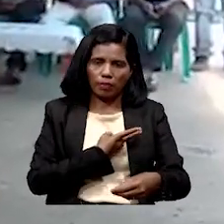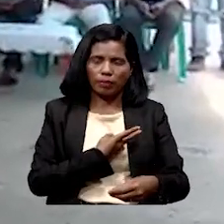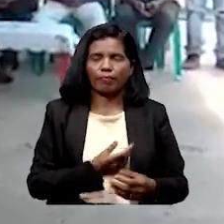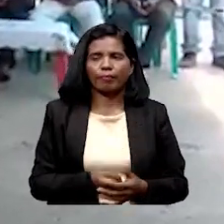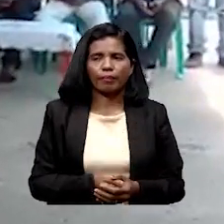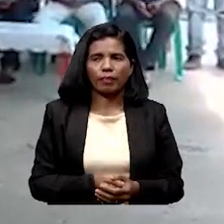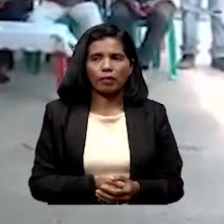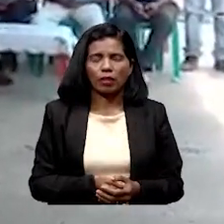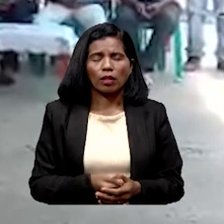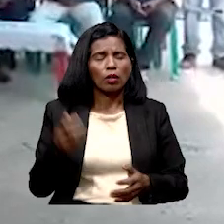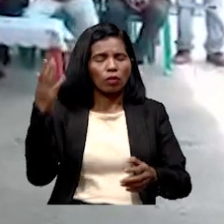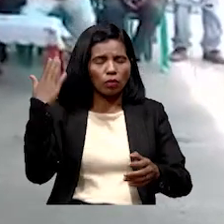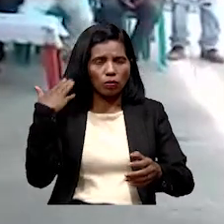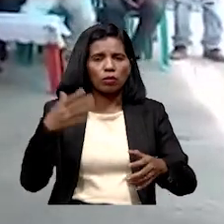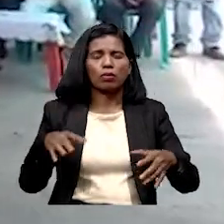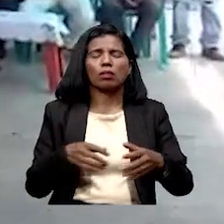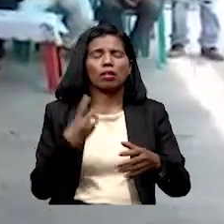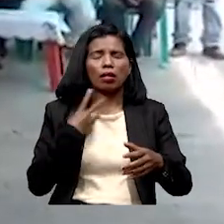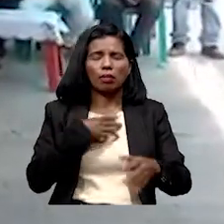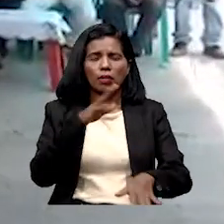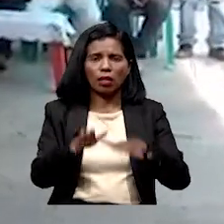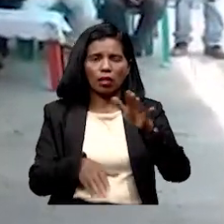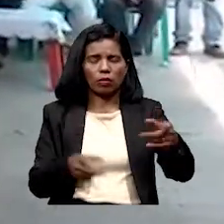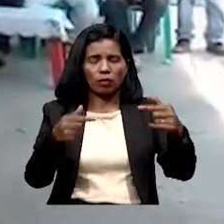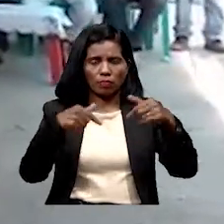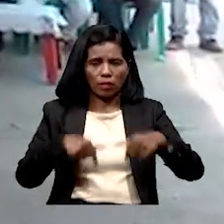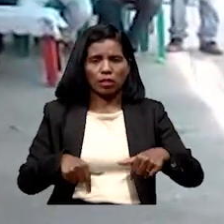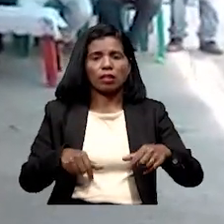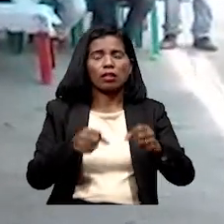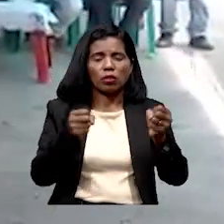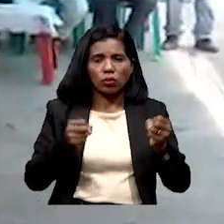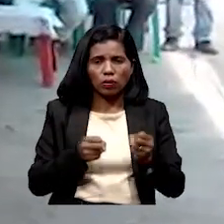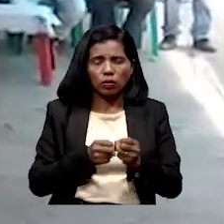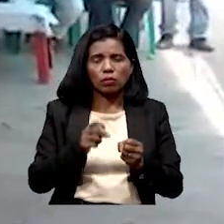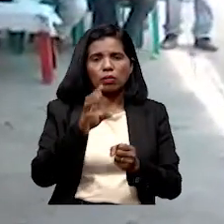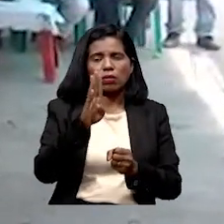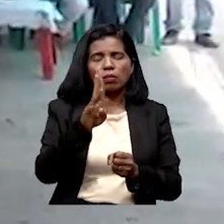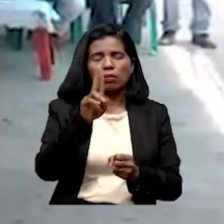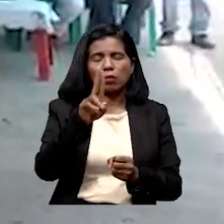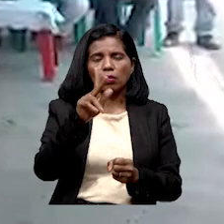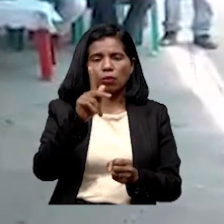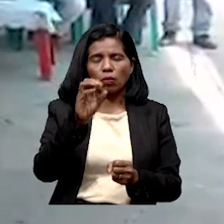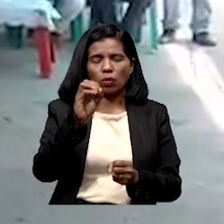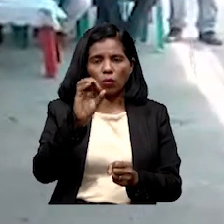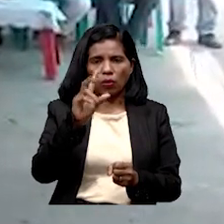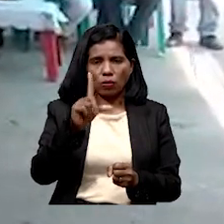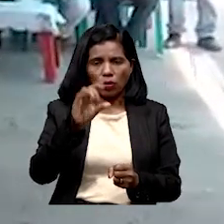Mas isto, os ticos estão aí a Bucoli. A mim, os ticos estão a passar em bar.